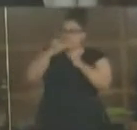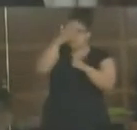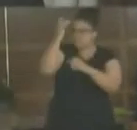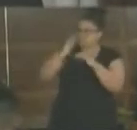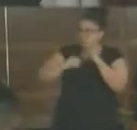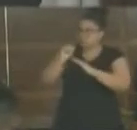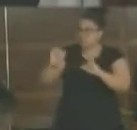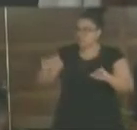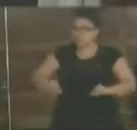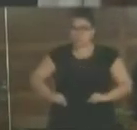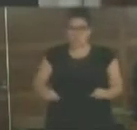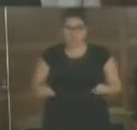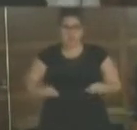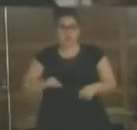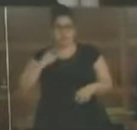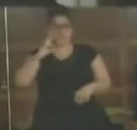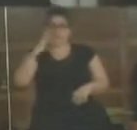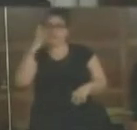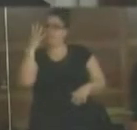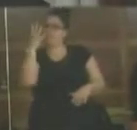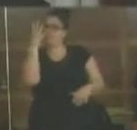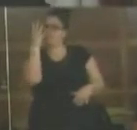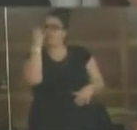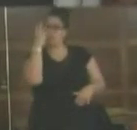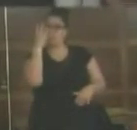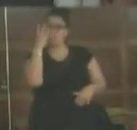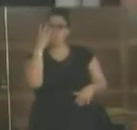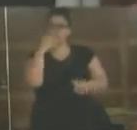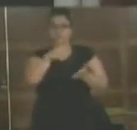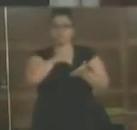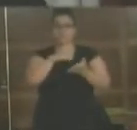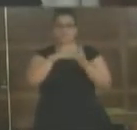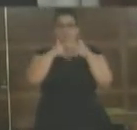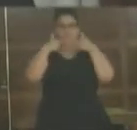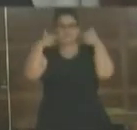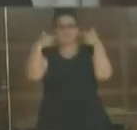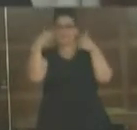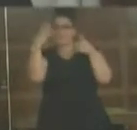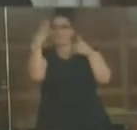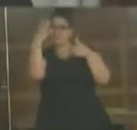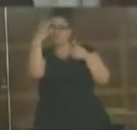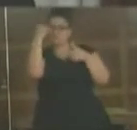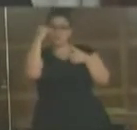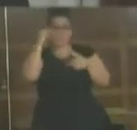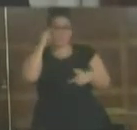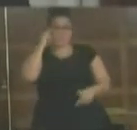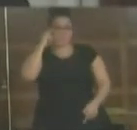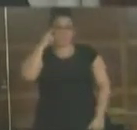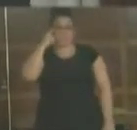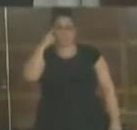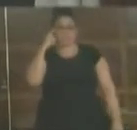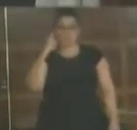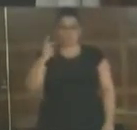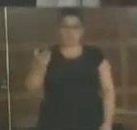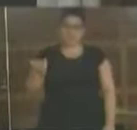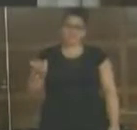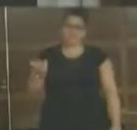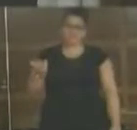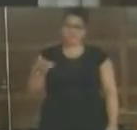e ainda ver uma foto do secretário na muralha da China, dando sorriso, postando para foto, gente, pelo amor de Deus,